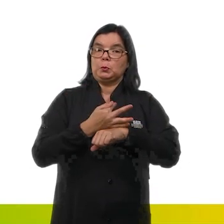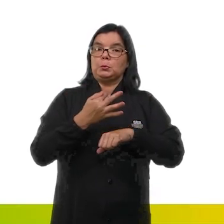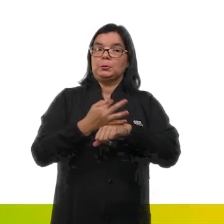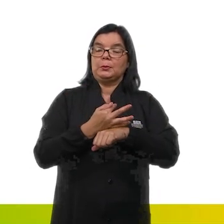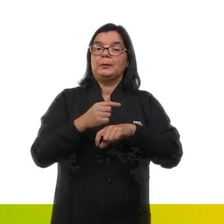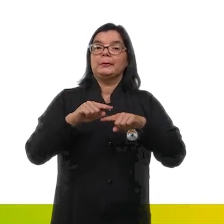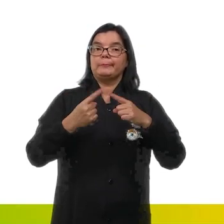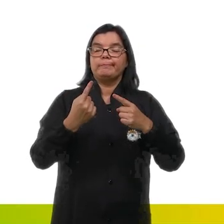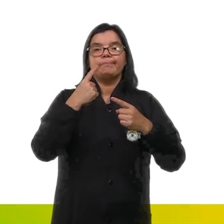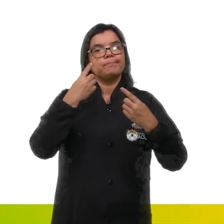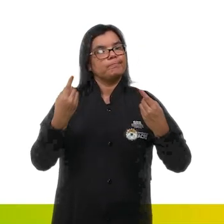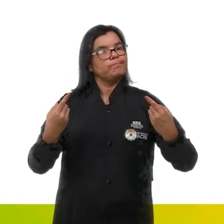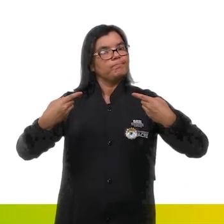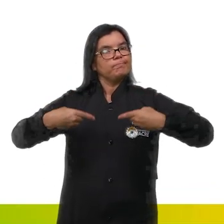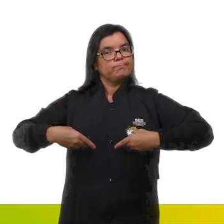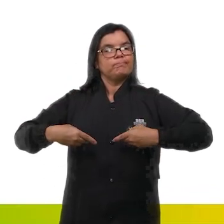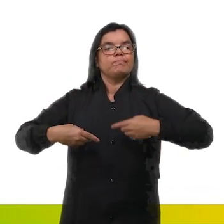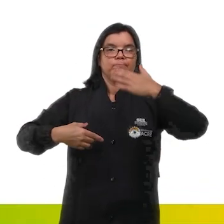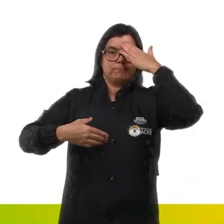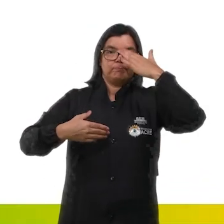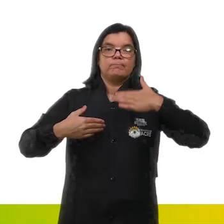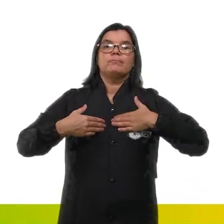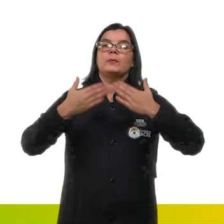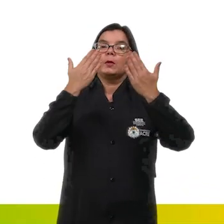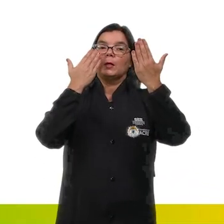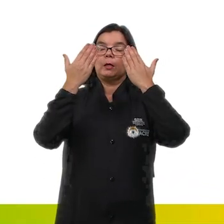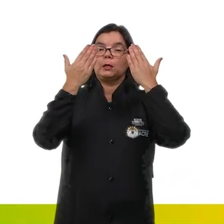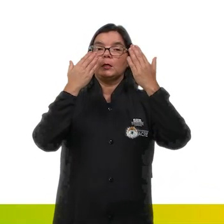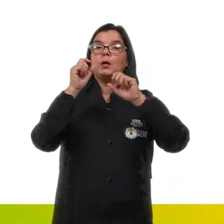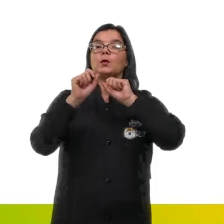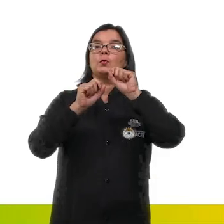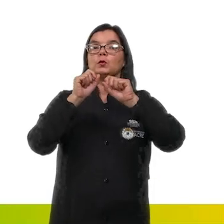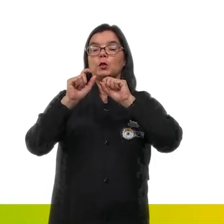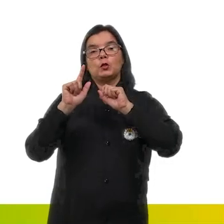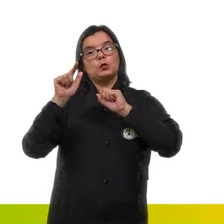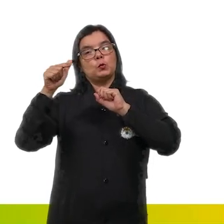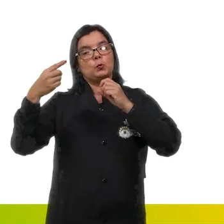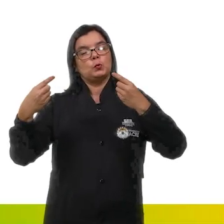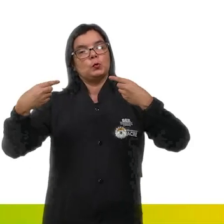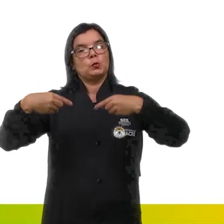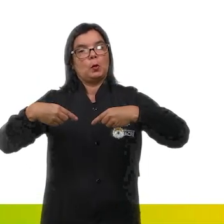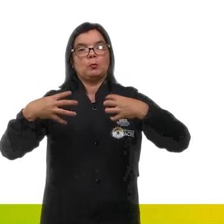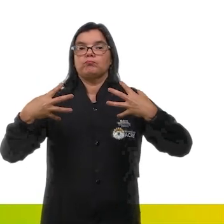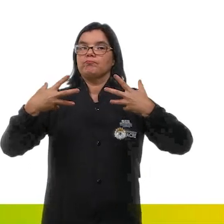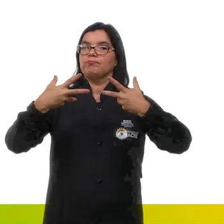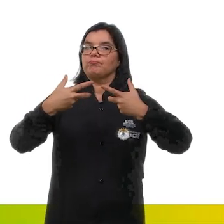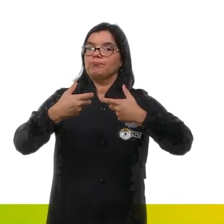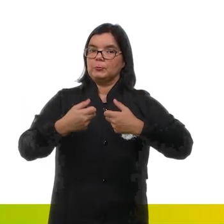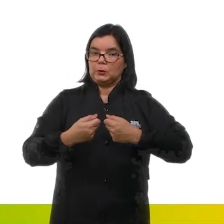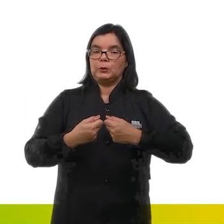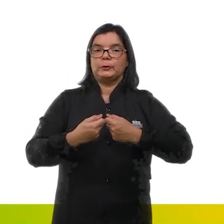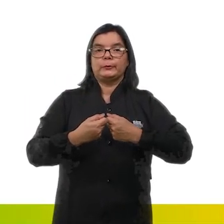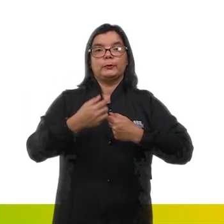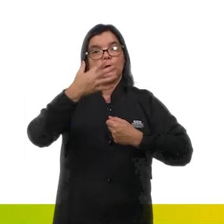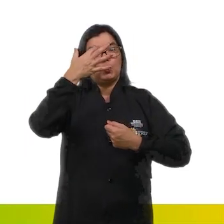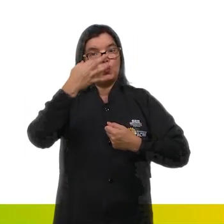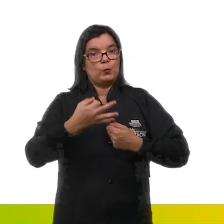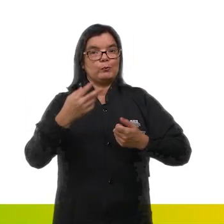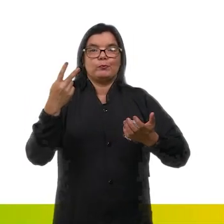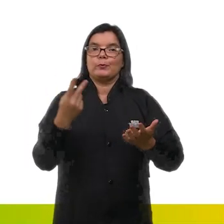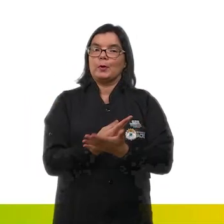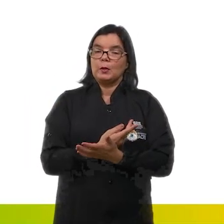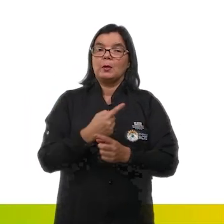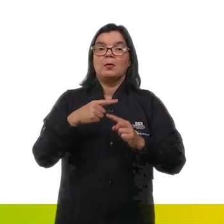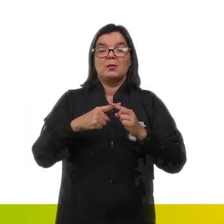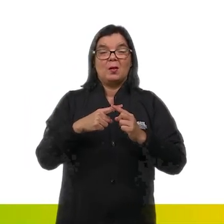vantagens competitivas físicas e psicológicas em relação aos outros adversários de forma totalmente desonesta. O doping, além de